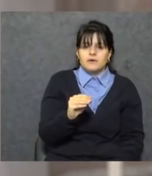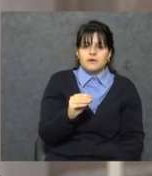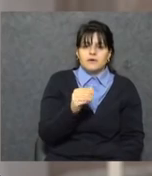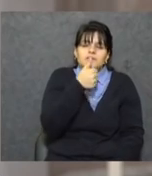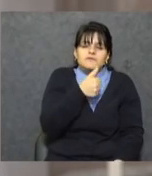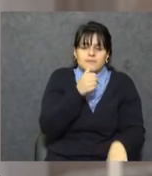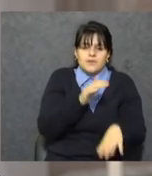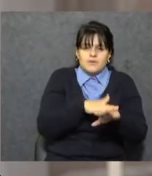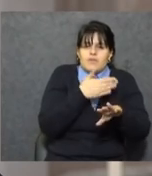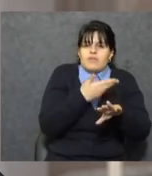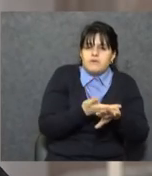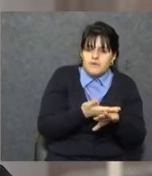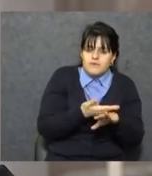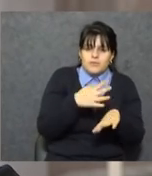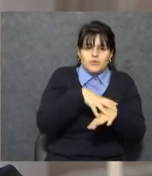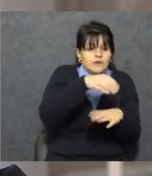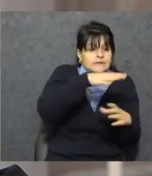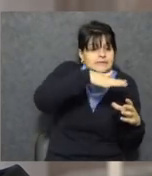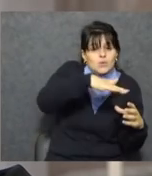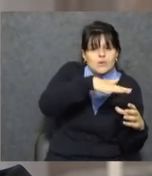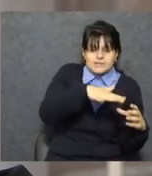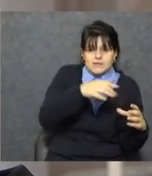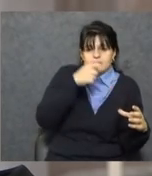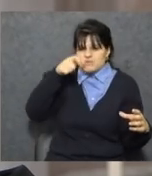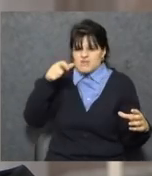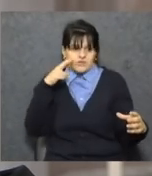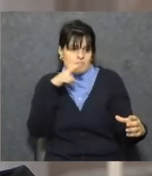que acompanhava esta situação.